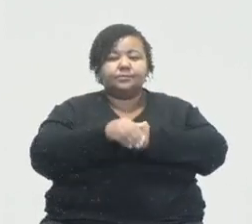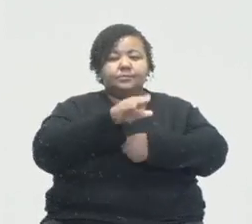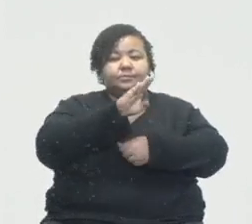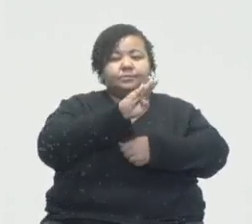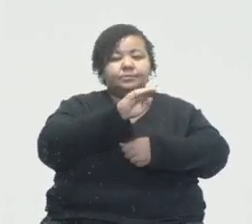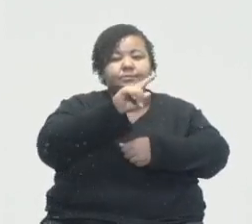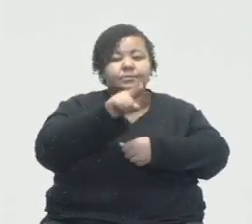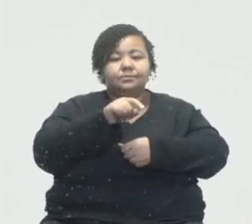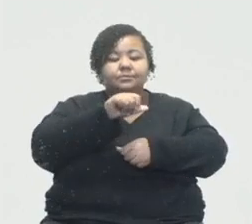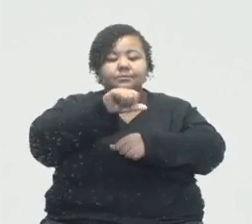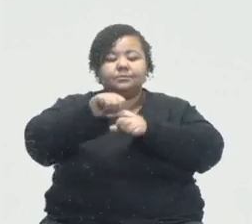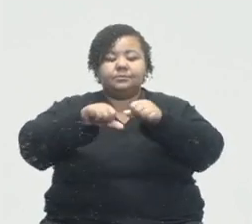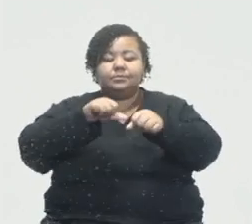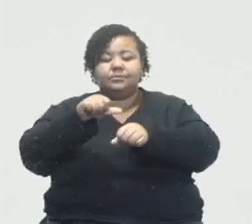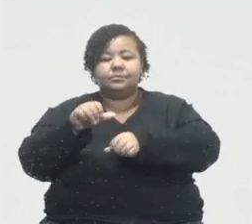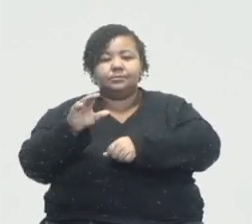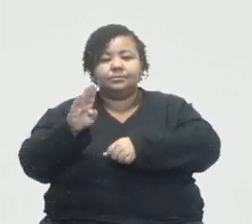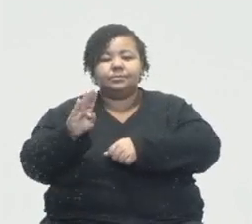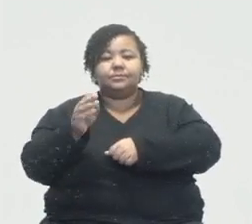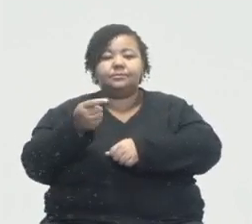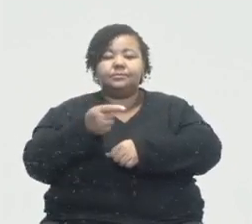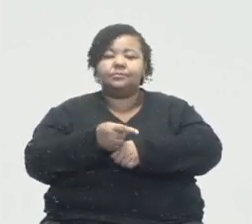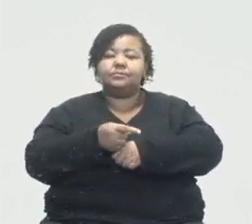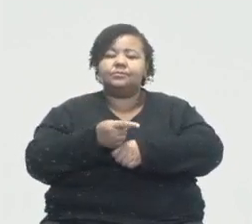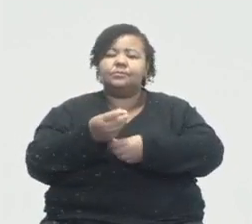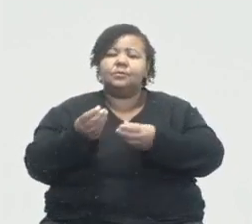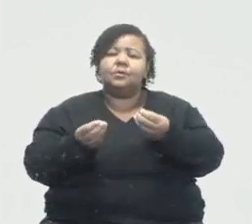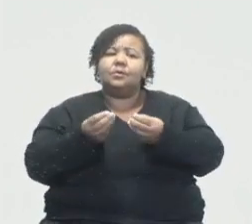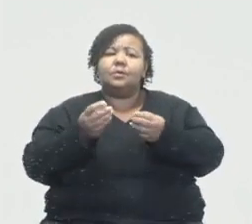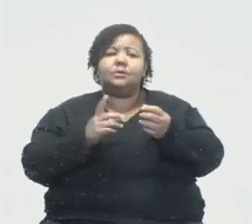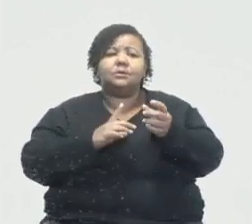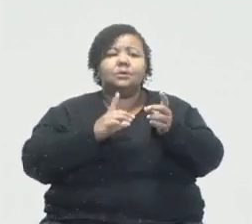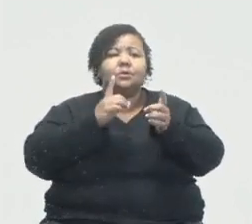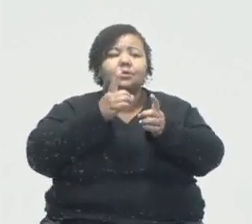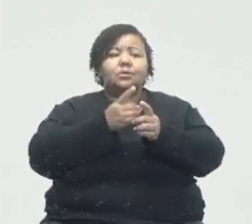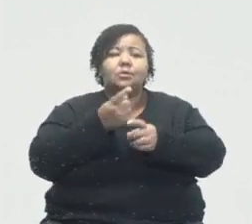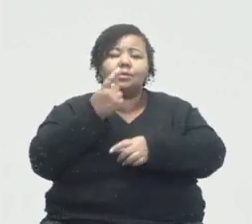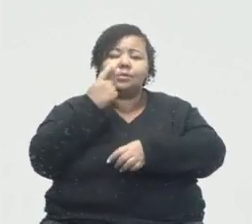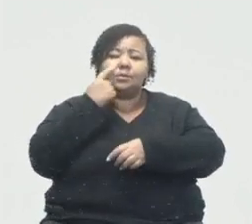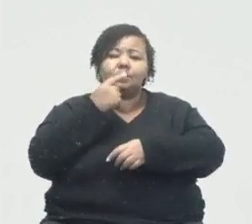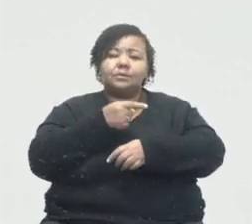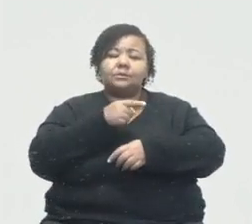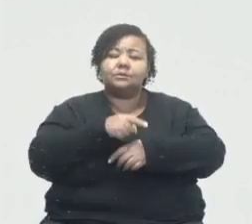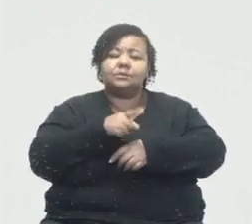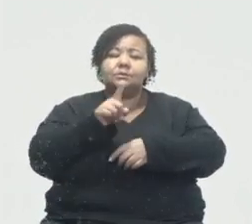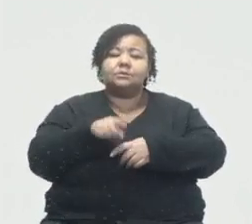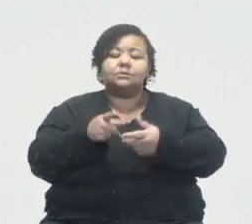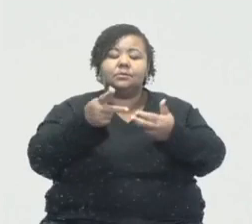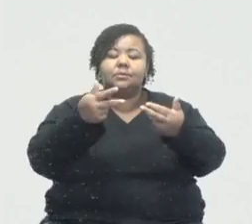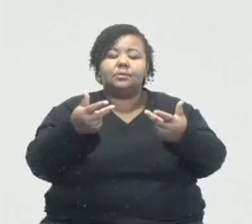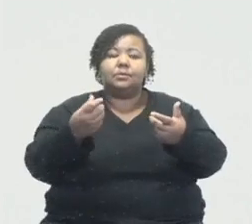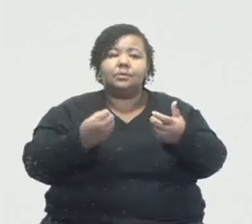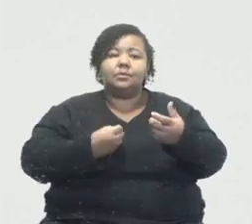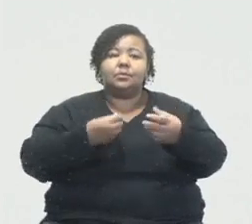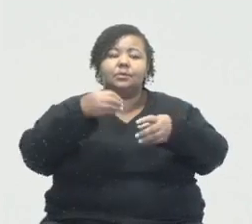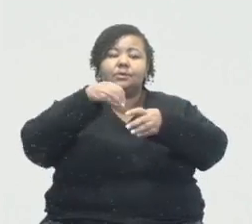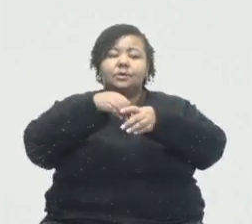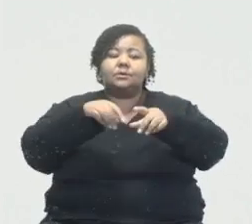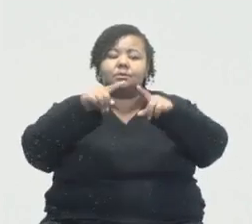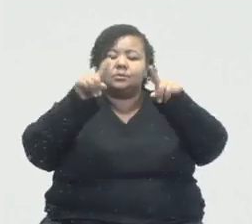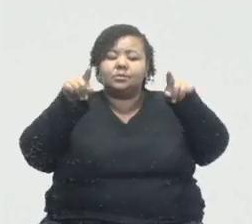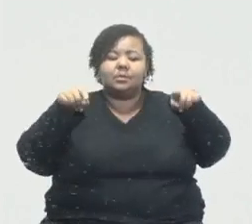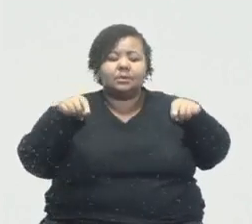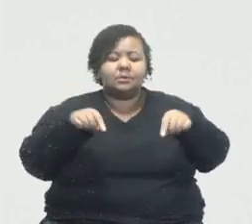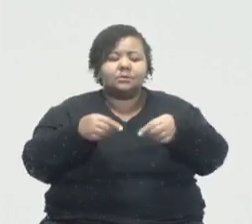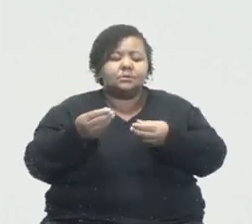para beta, é dada da seguinte forma. Professora, como você chegou a esses componentes aqui dessa matriz? Como